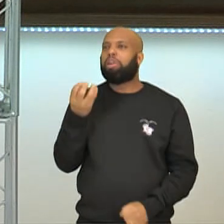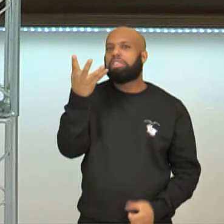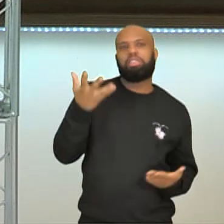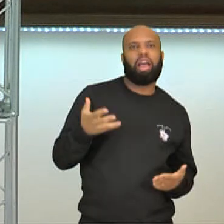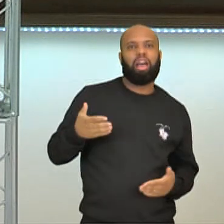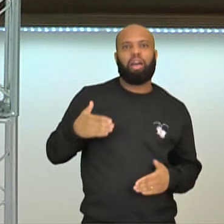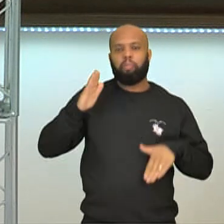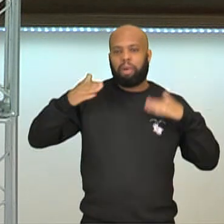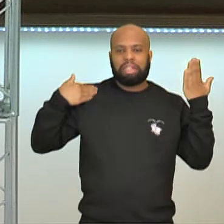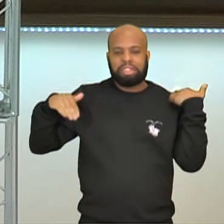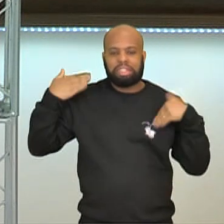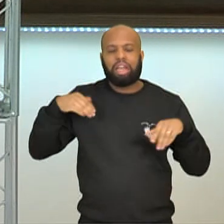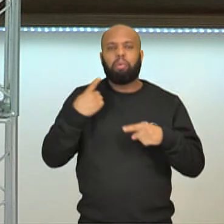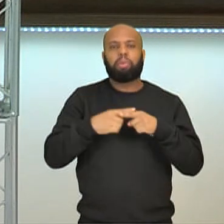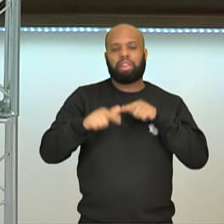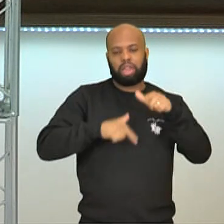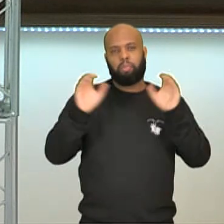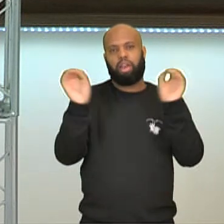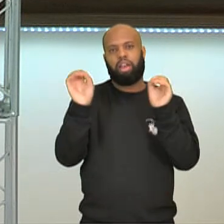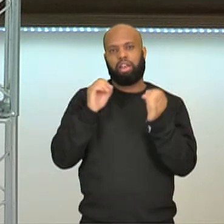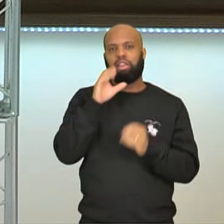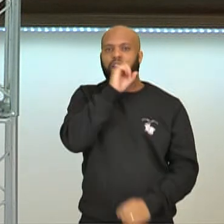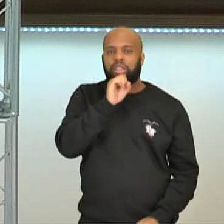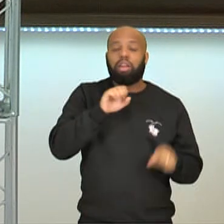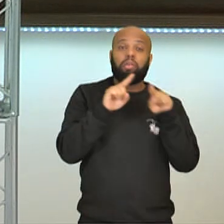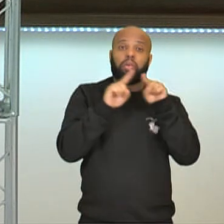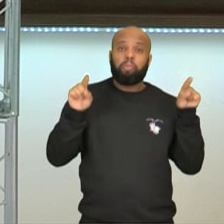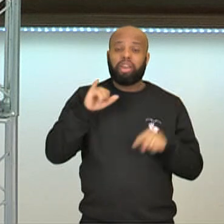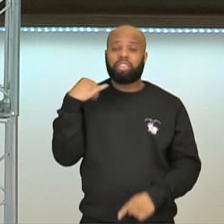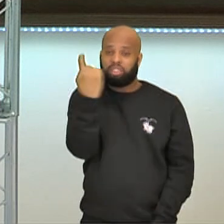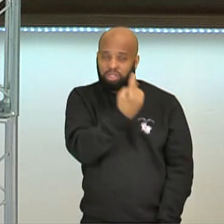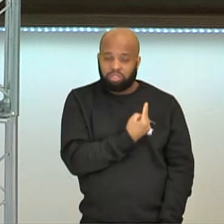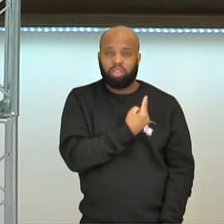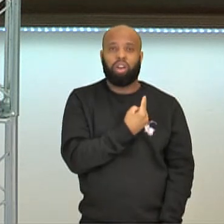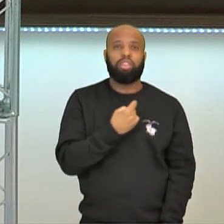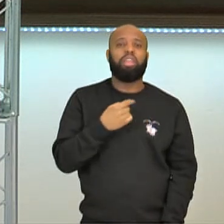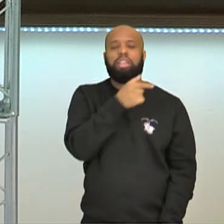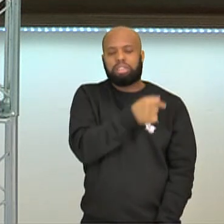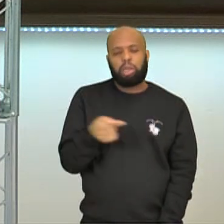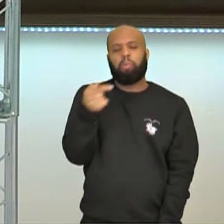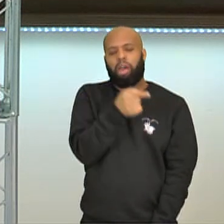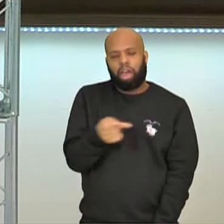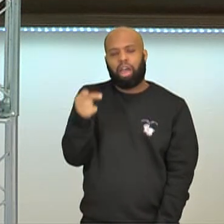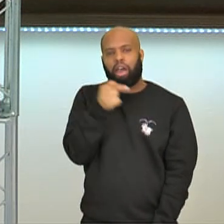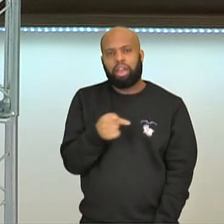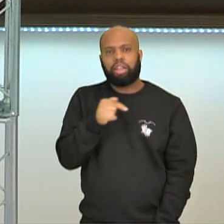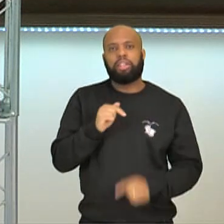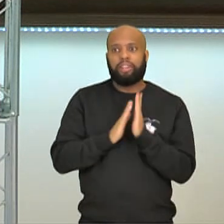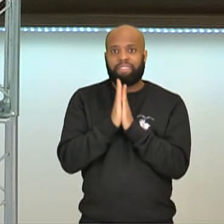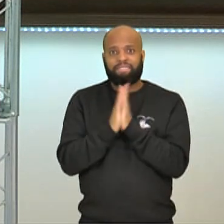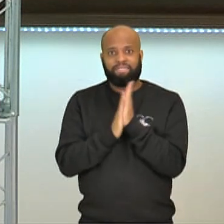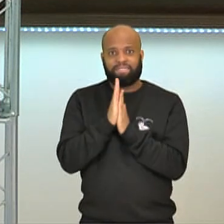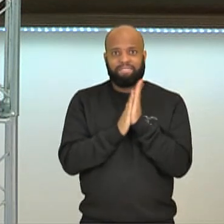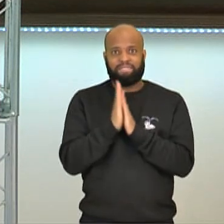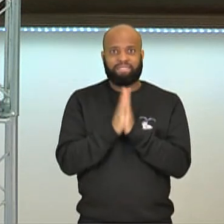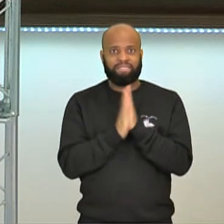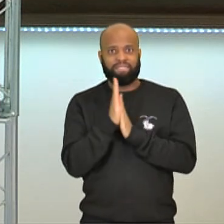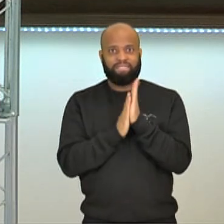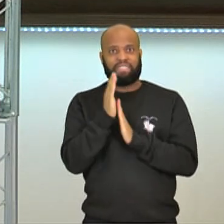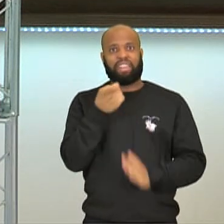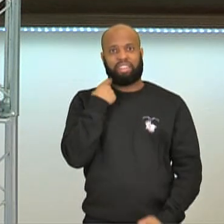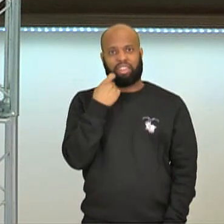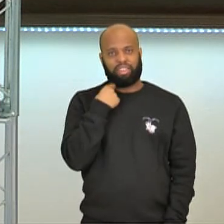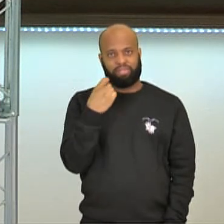pois não irá trabalhar no sábado. No entanto, se nós passarmos a semana inteira ansiosos para a chegada da